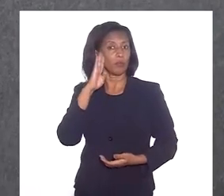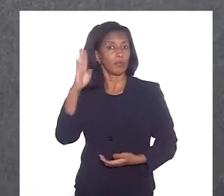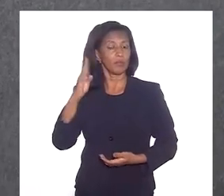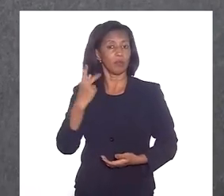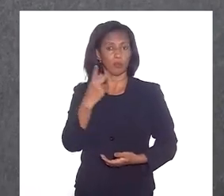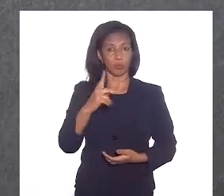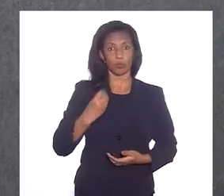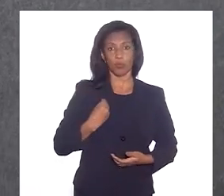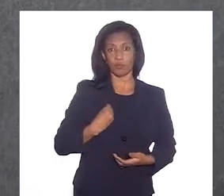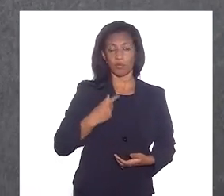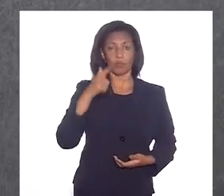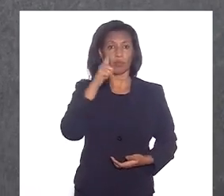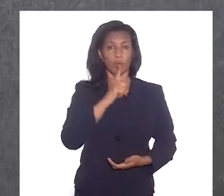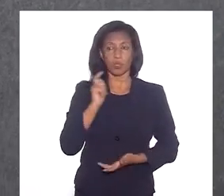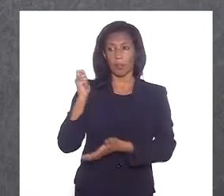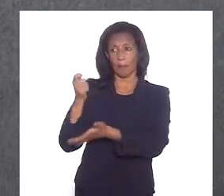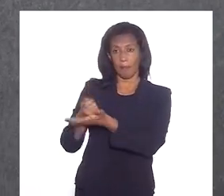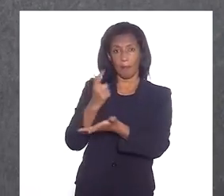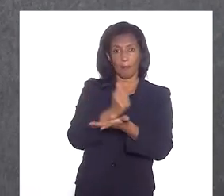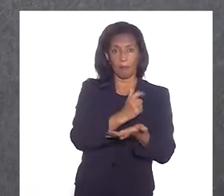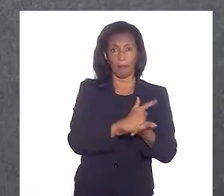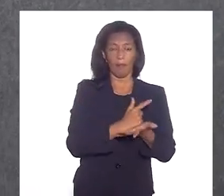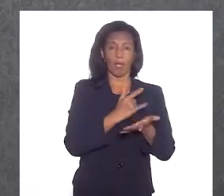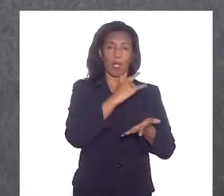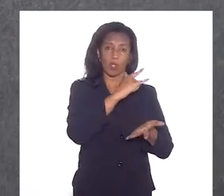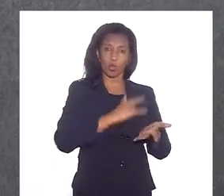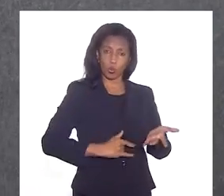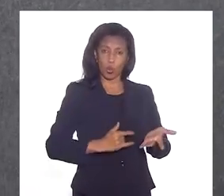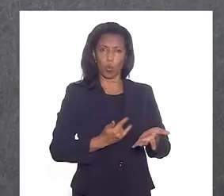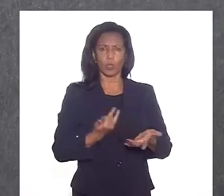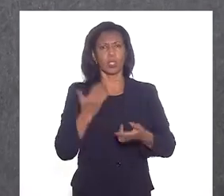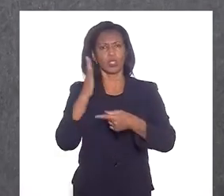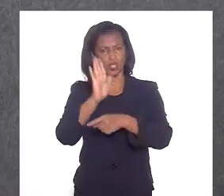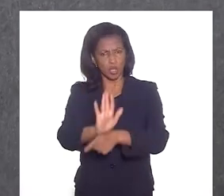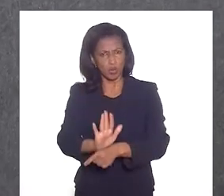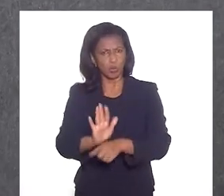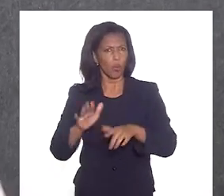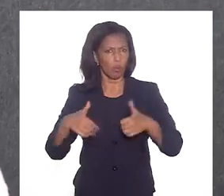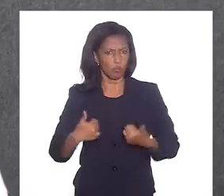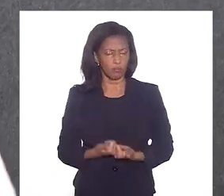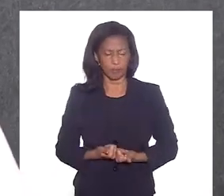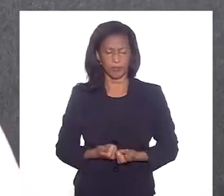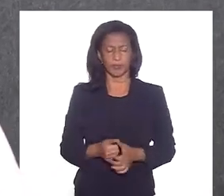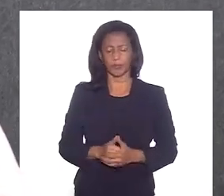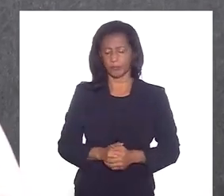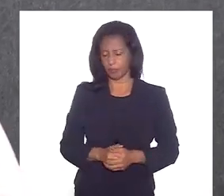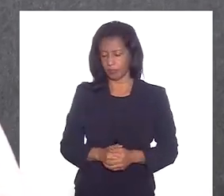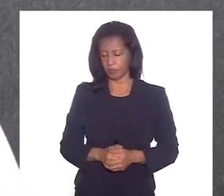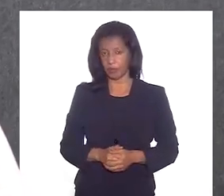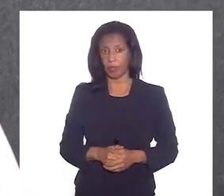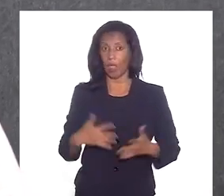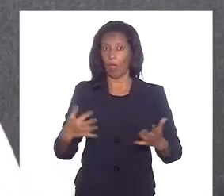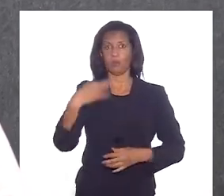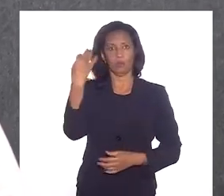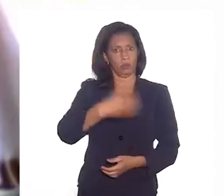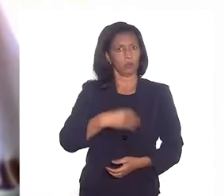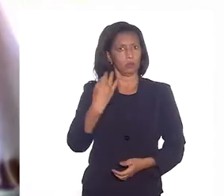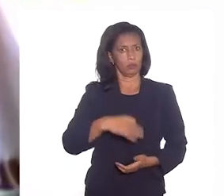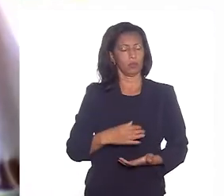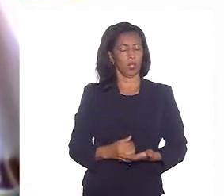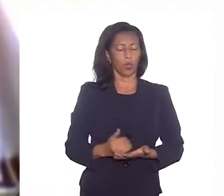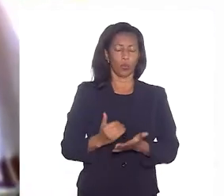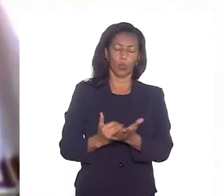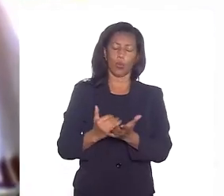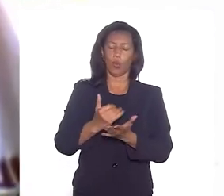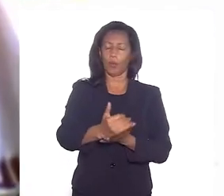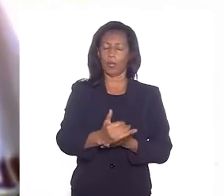fabricação de pães foi essencial para você conseguir pagar as contas. Ele deu conta disso? Como foi a história? Claro, com